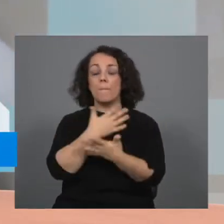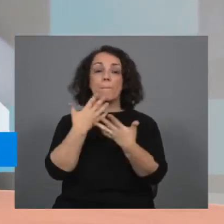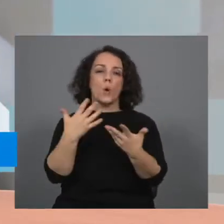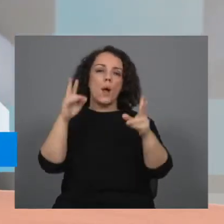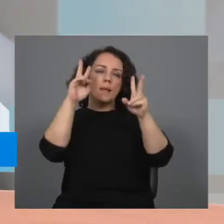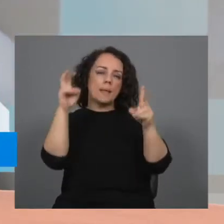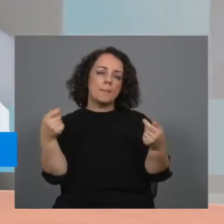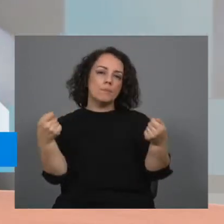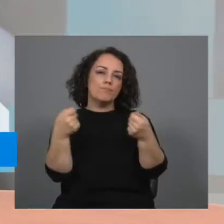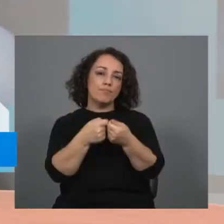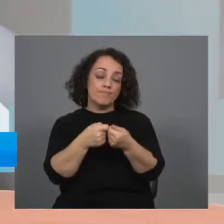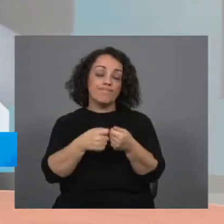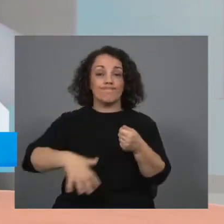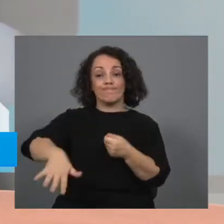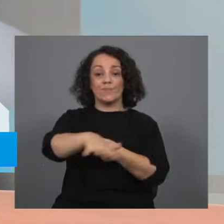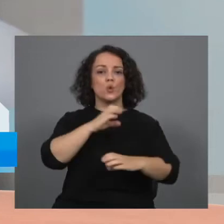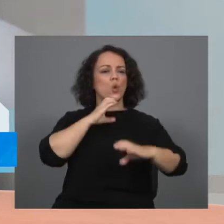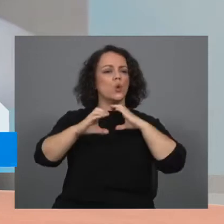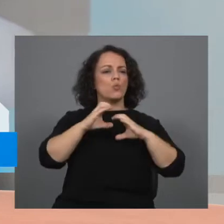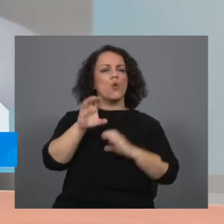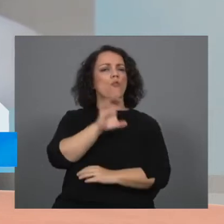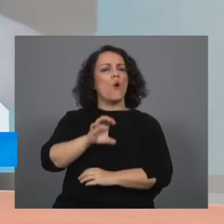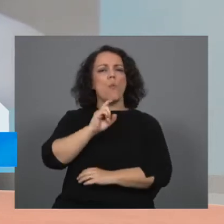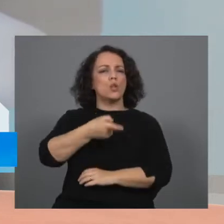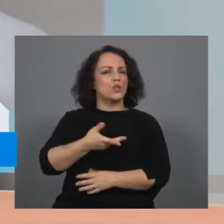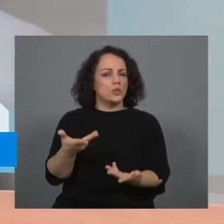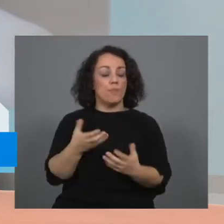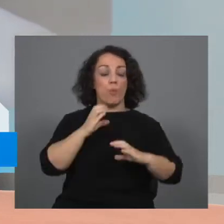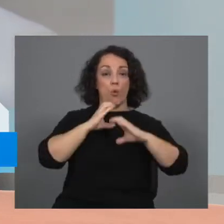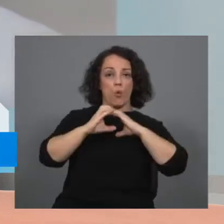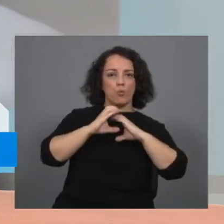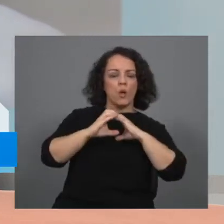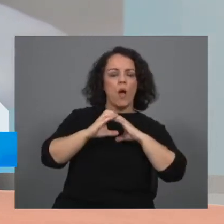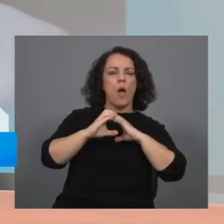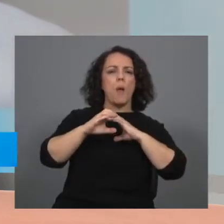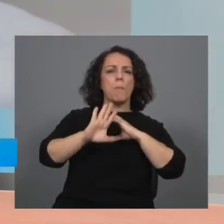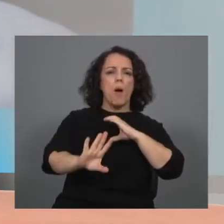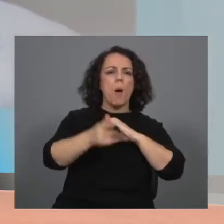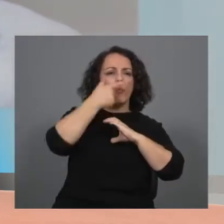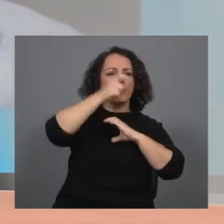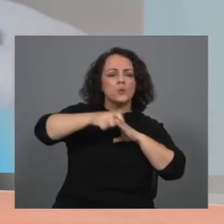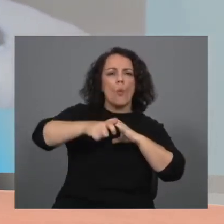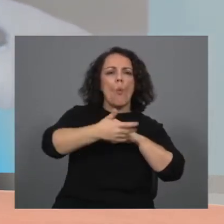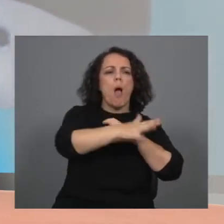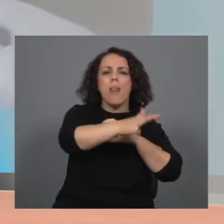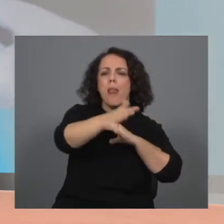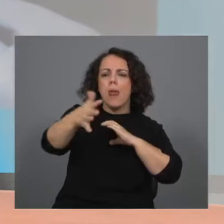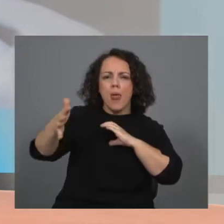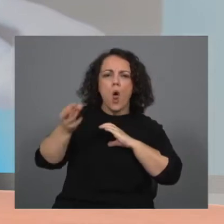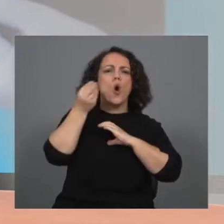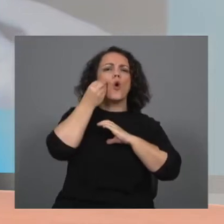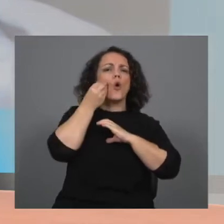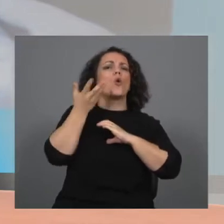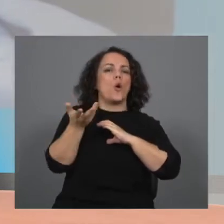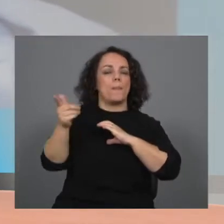em que acontece a comunicação. Comunicar encontrando as pessoas como e onde estão é o tema proposto para